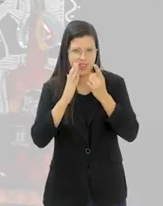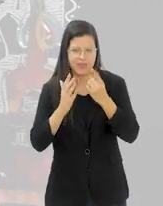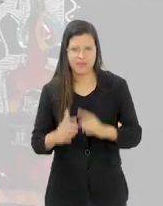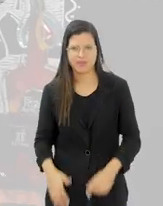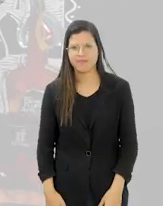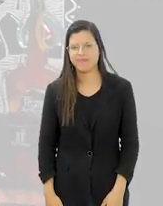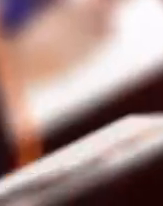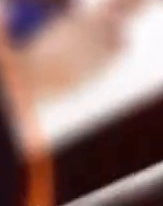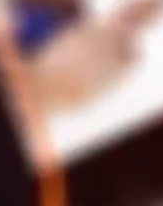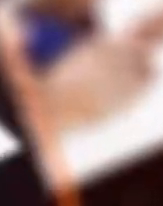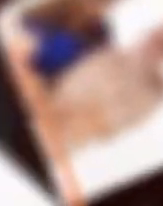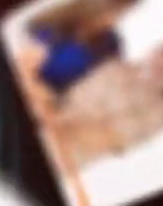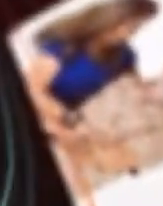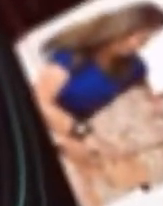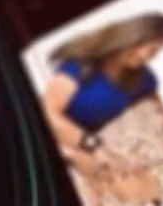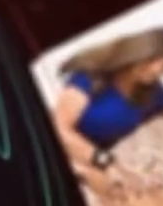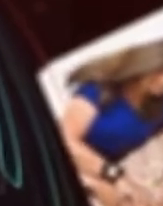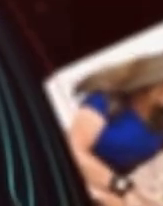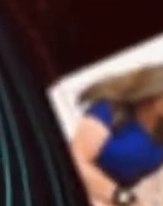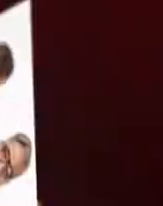com Quintais.